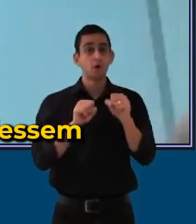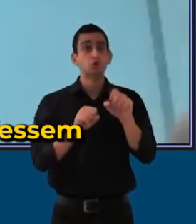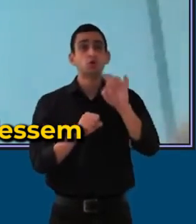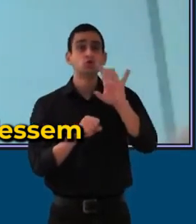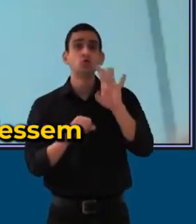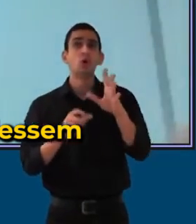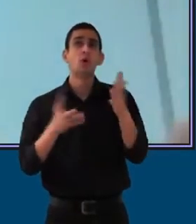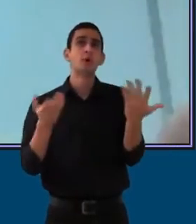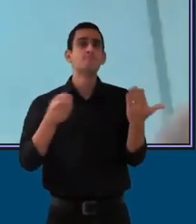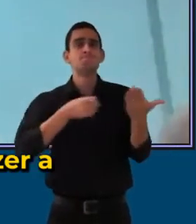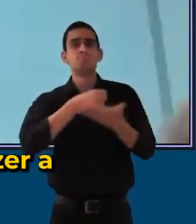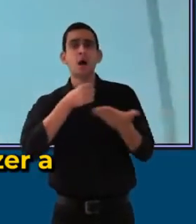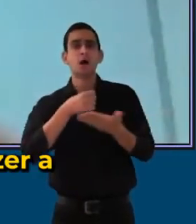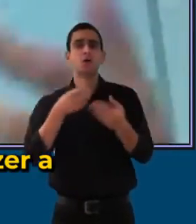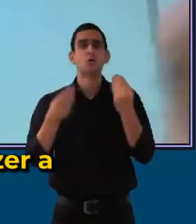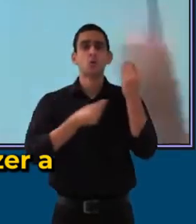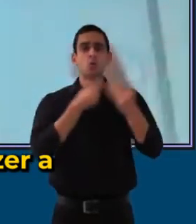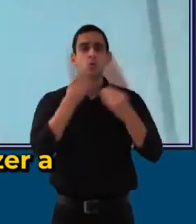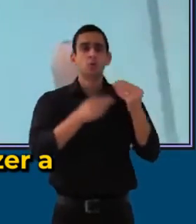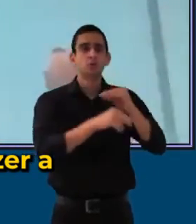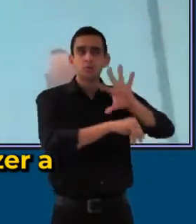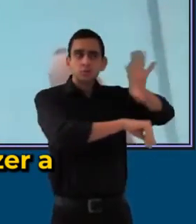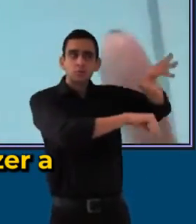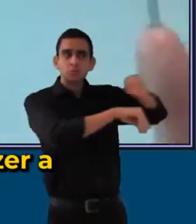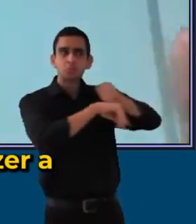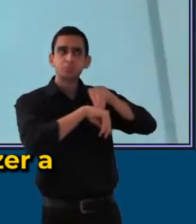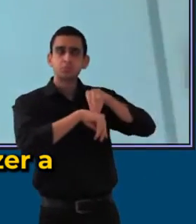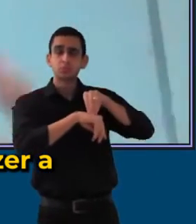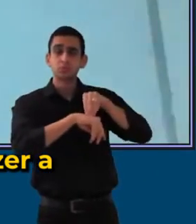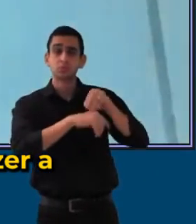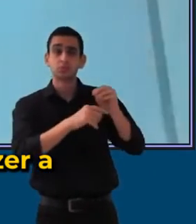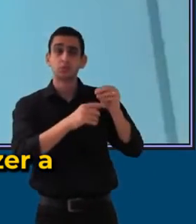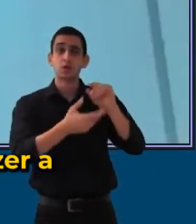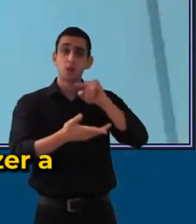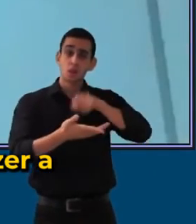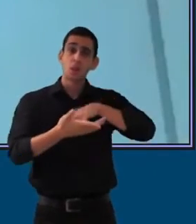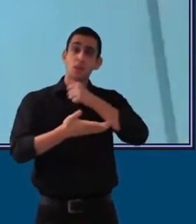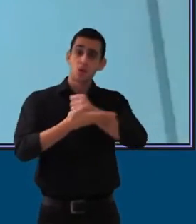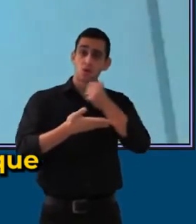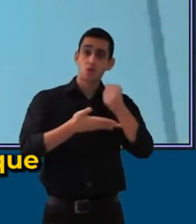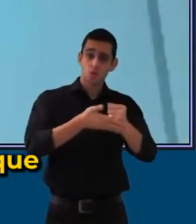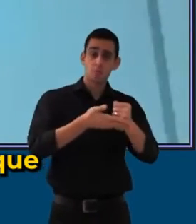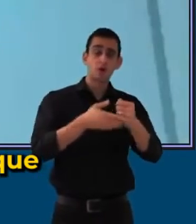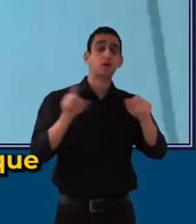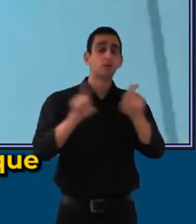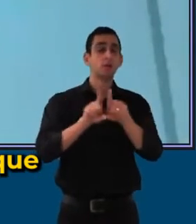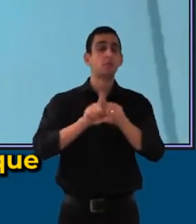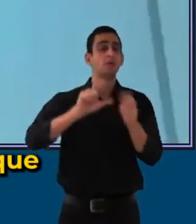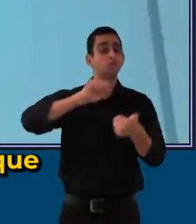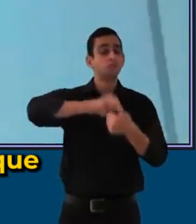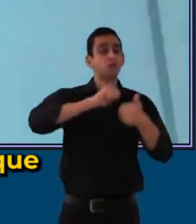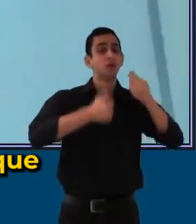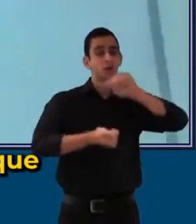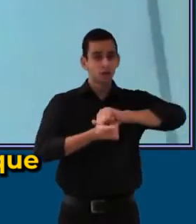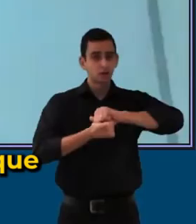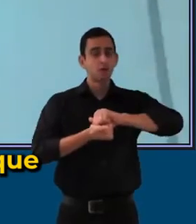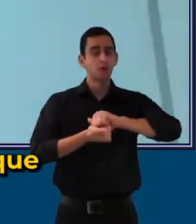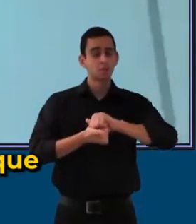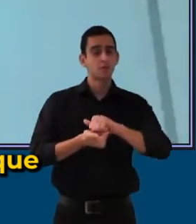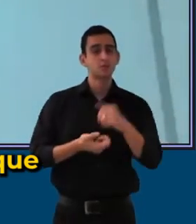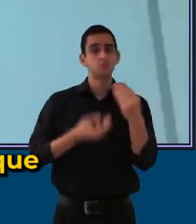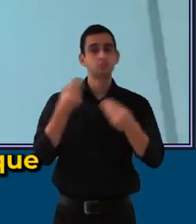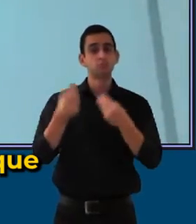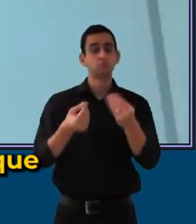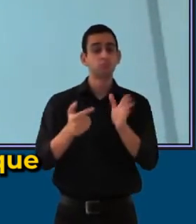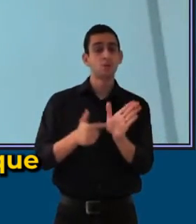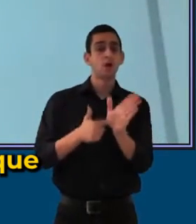assim, de conclusão, já que vão apresentar esse documento, fazer a adaptação desse trabalho para a